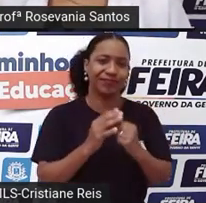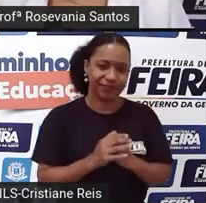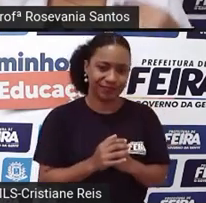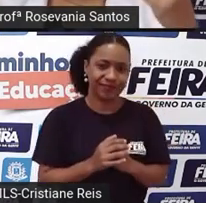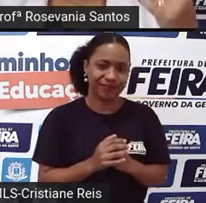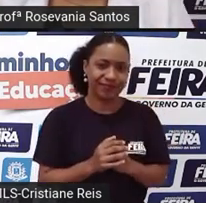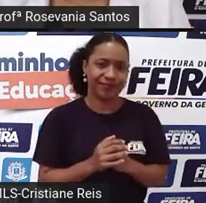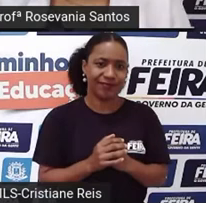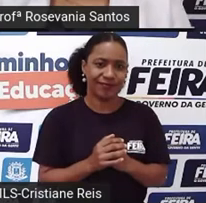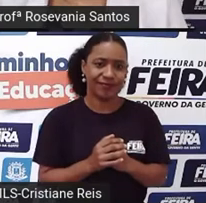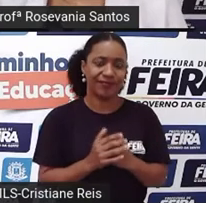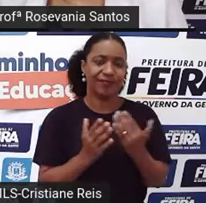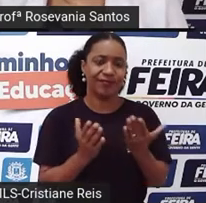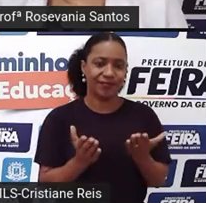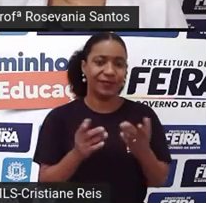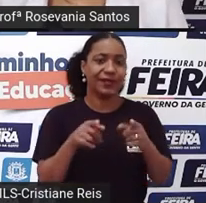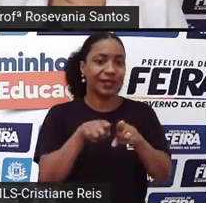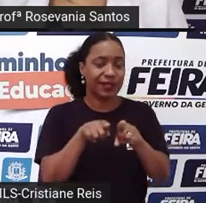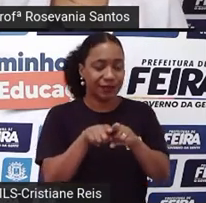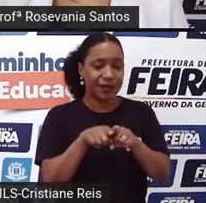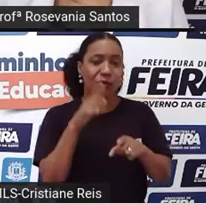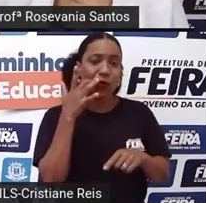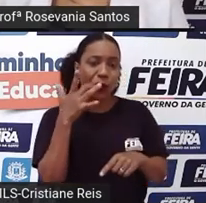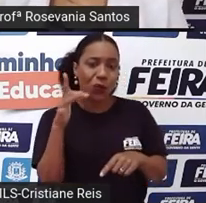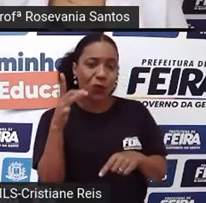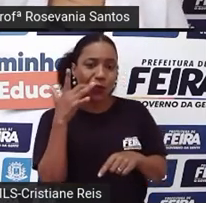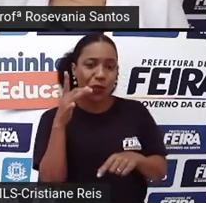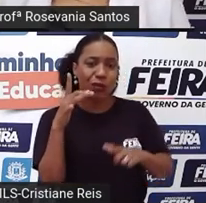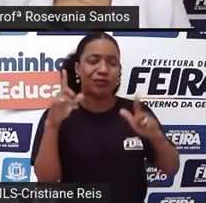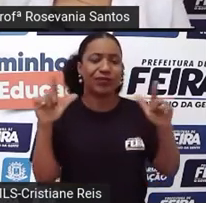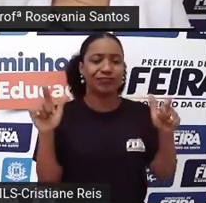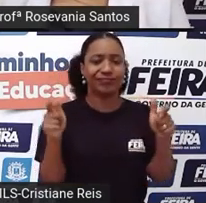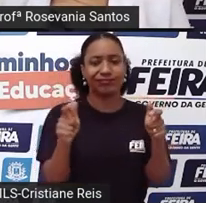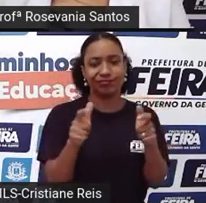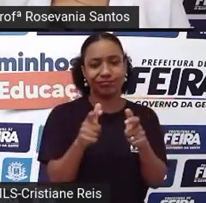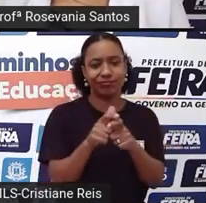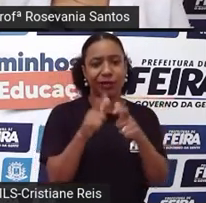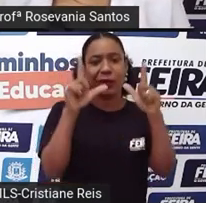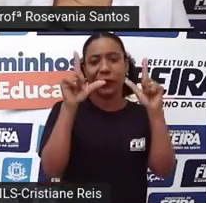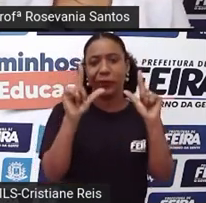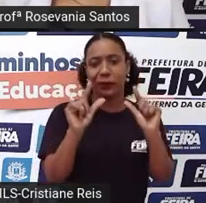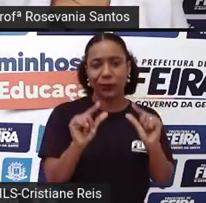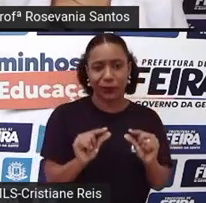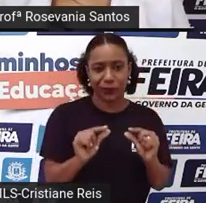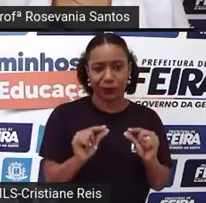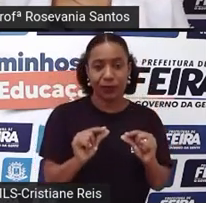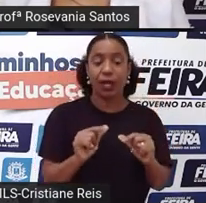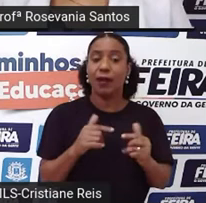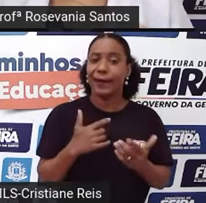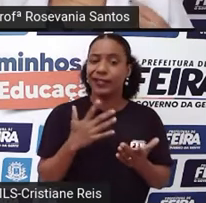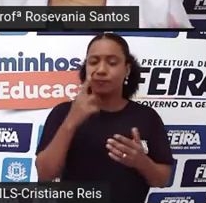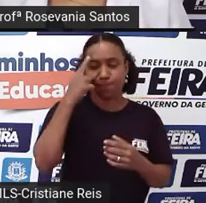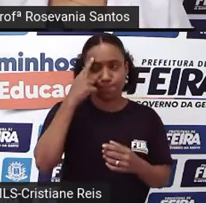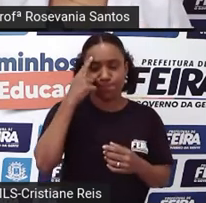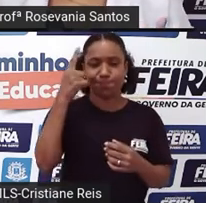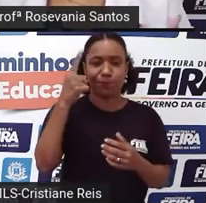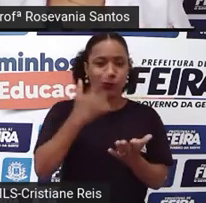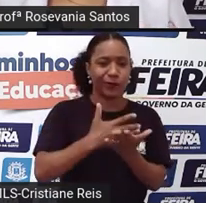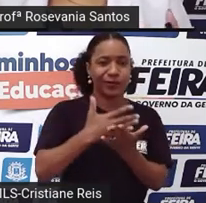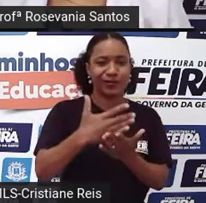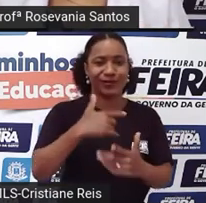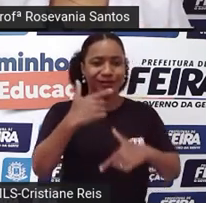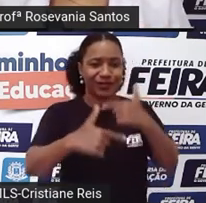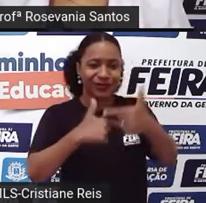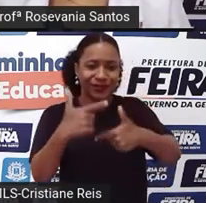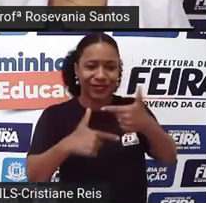também, né, a queda na quantidade de ouro foi declinando, e aí outras atividades começaram também